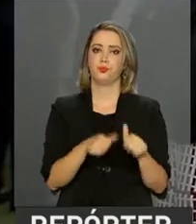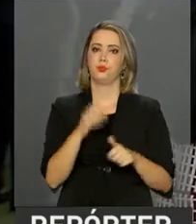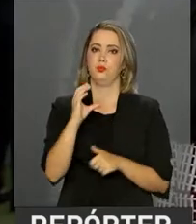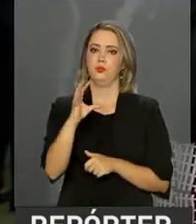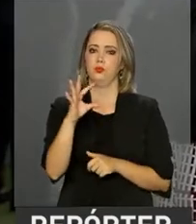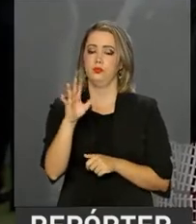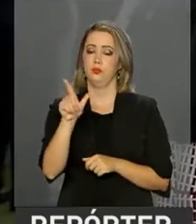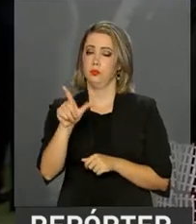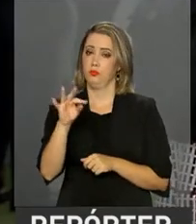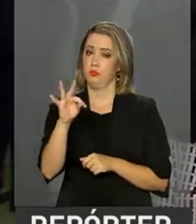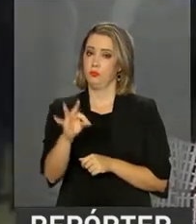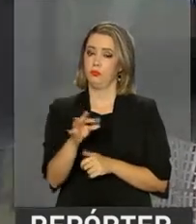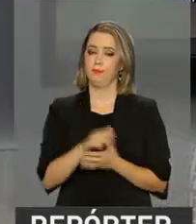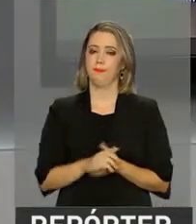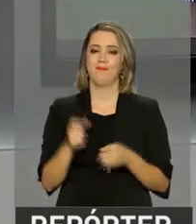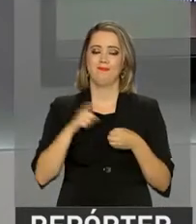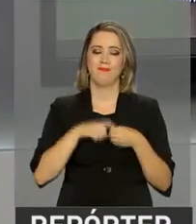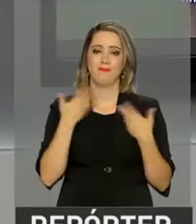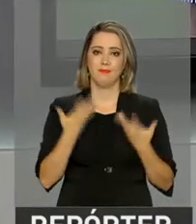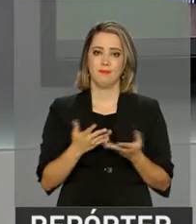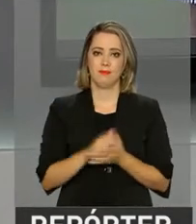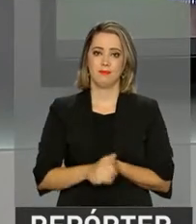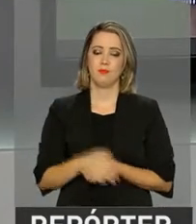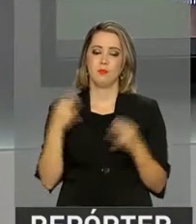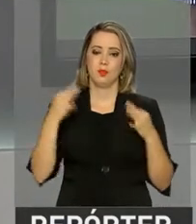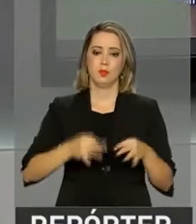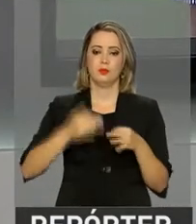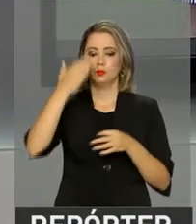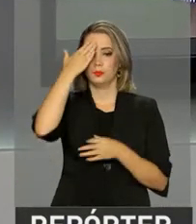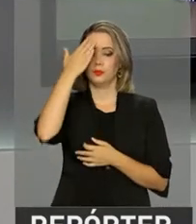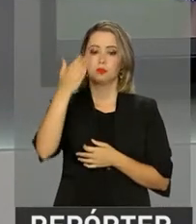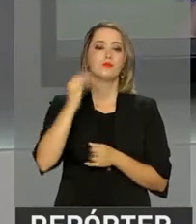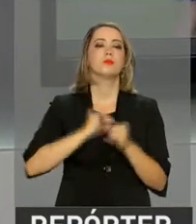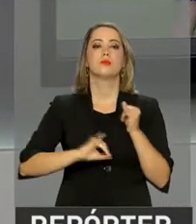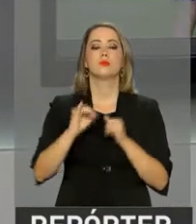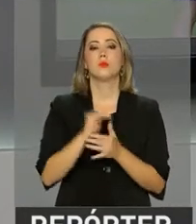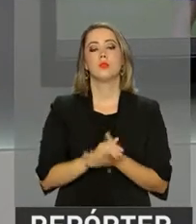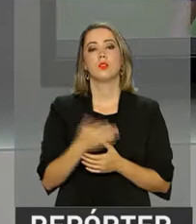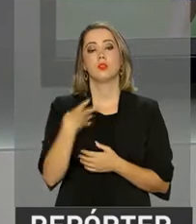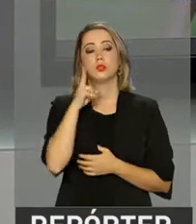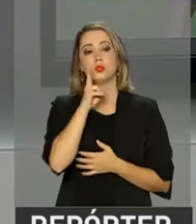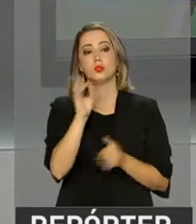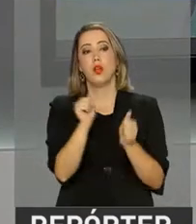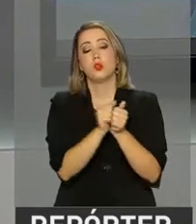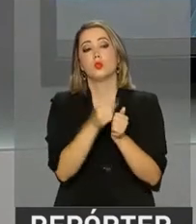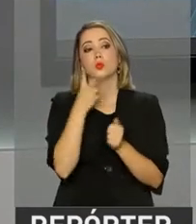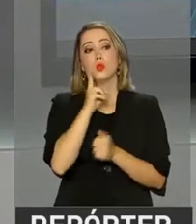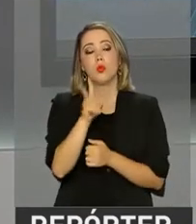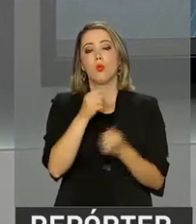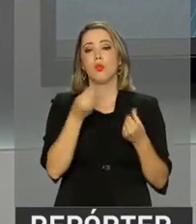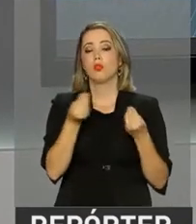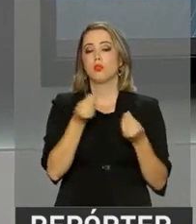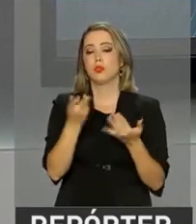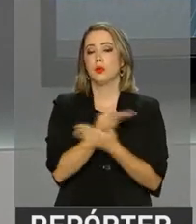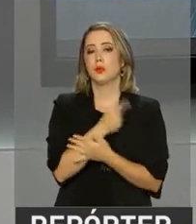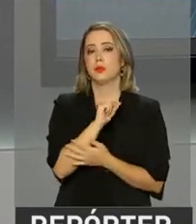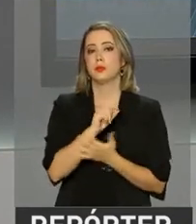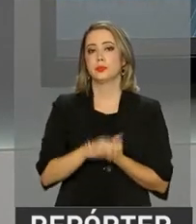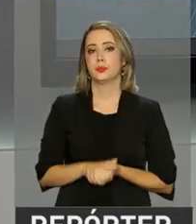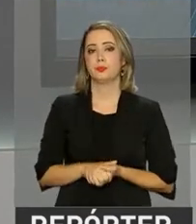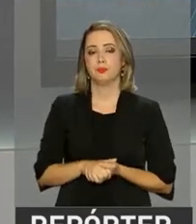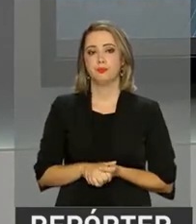no país. Eu volto com você no estúdio. Tá certo, Paulo. Muito obrigado. A gente vai acompanhando com você, então, os trabalhos aí na Câmara.